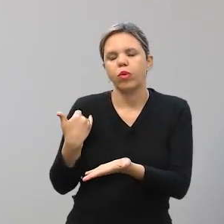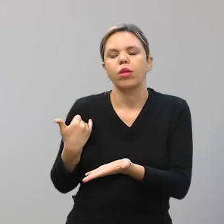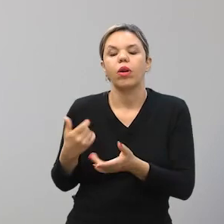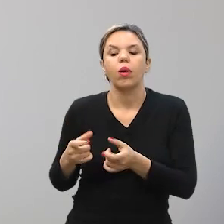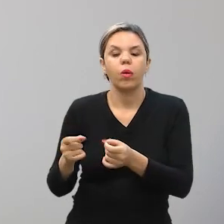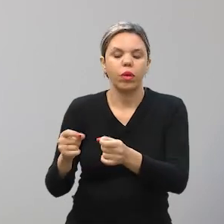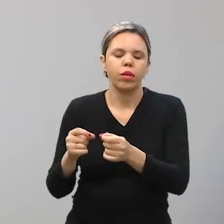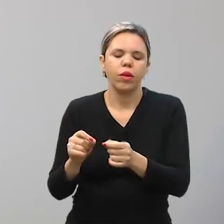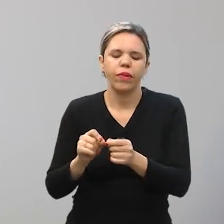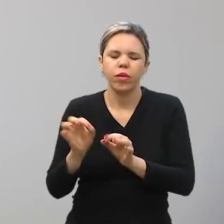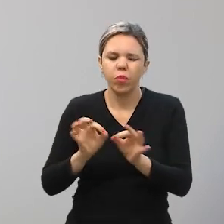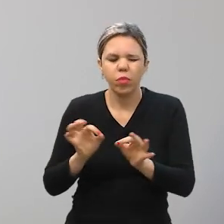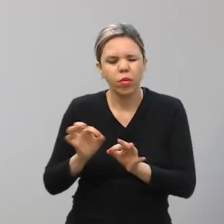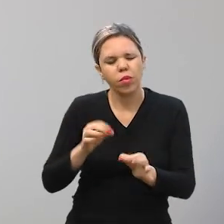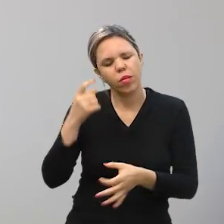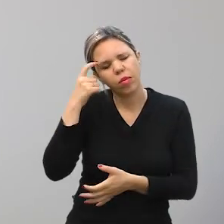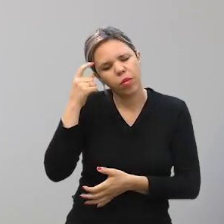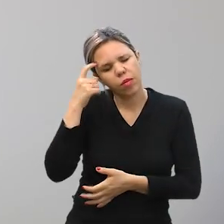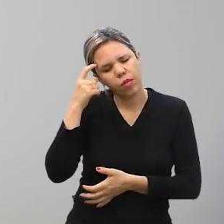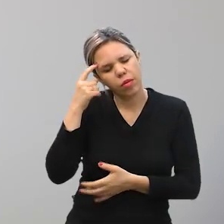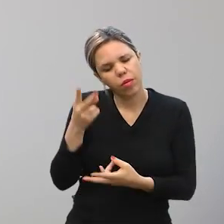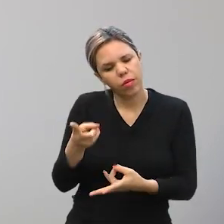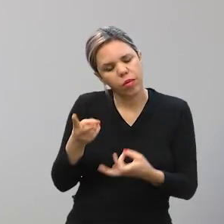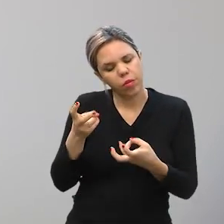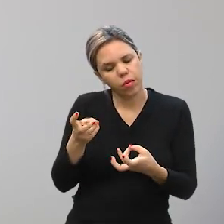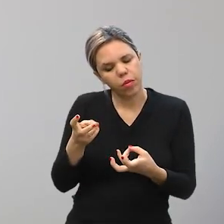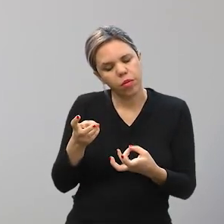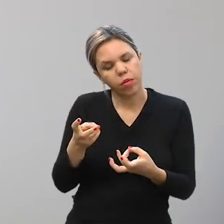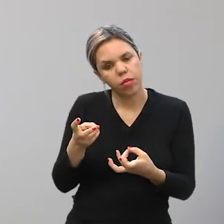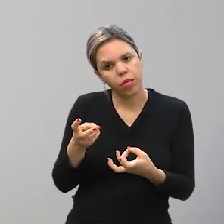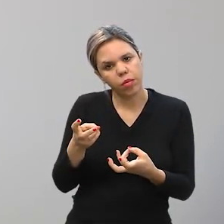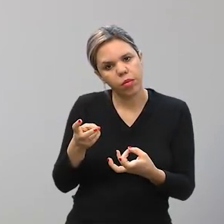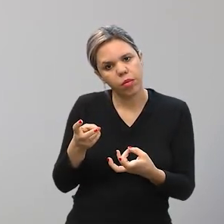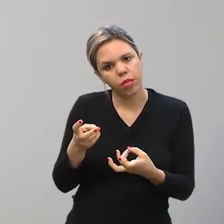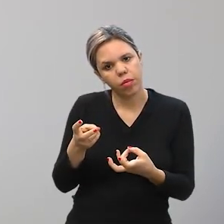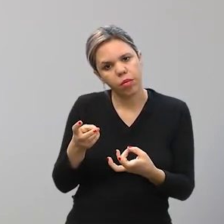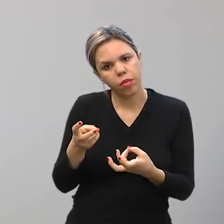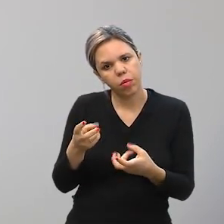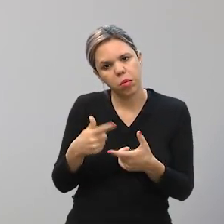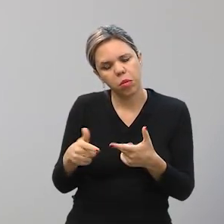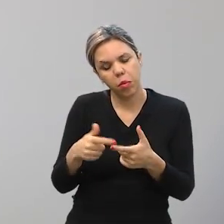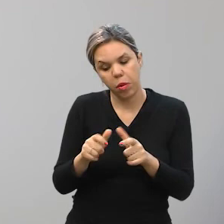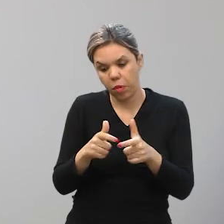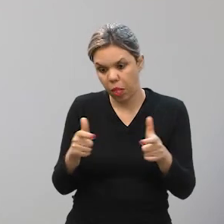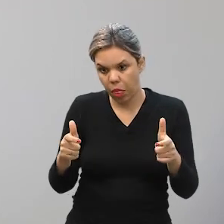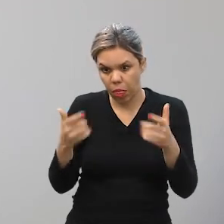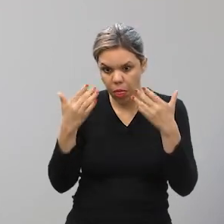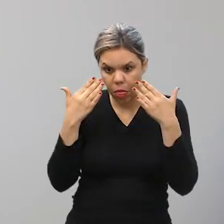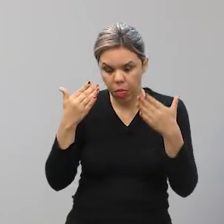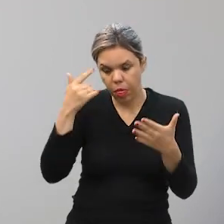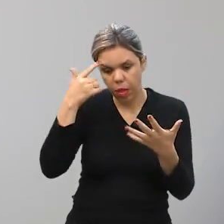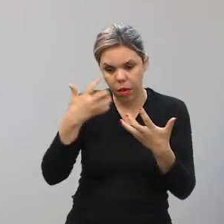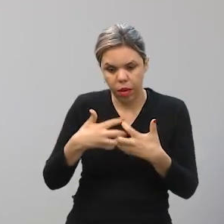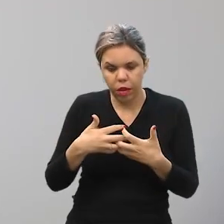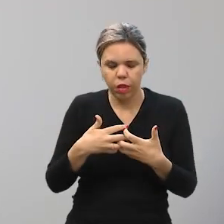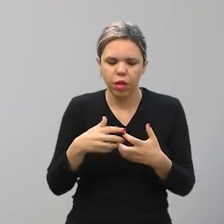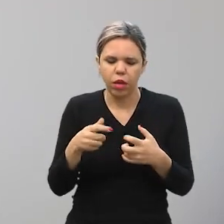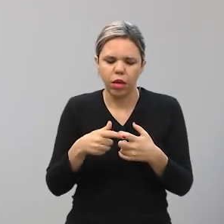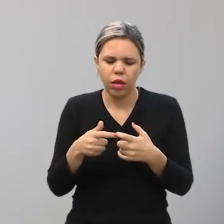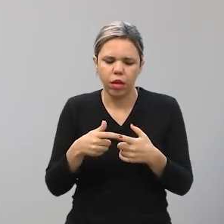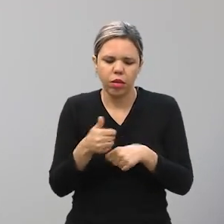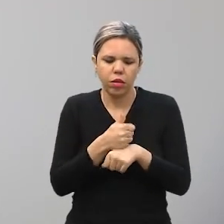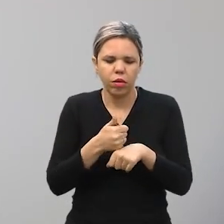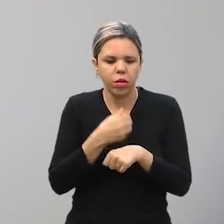fazendo o relatório, dava para ver assim discrepâncias na maneira da gente pensar e na maneira do médico de